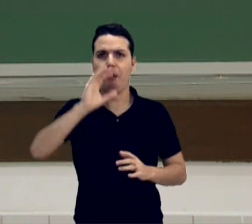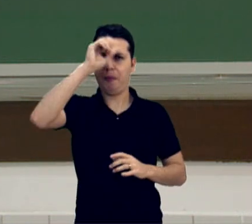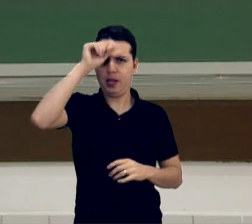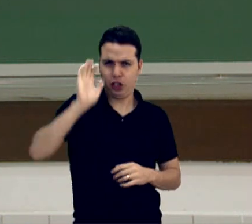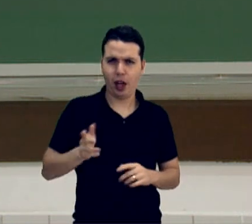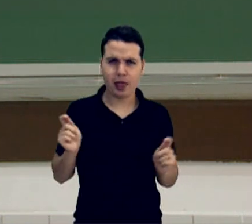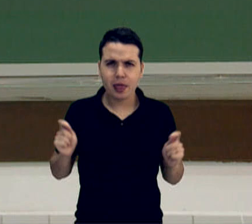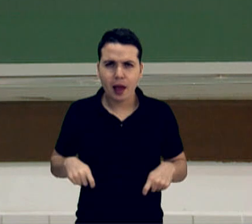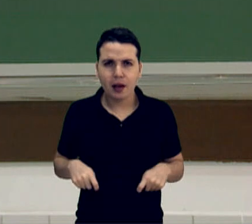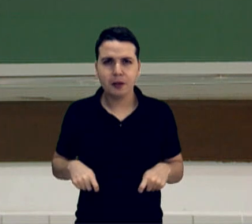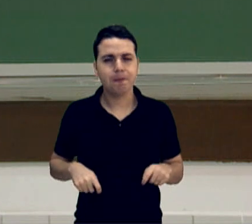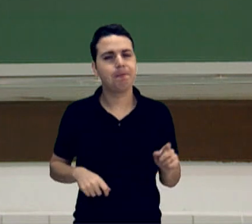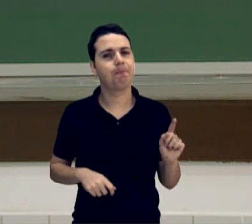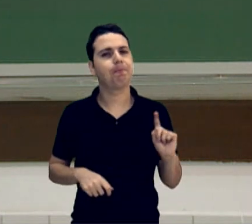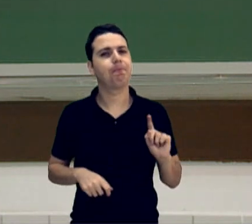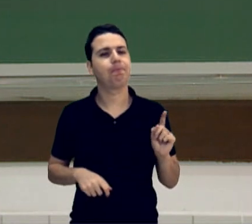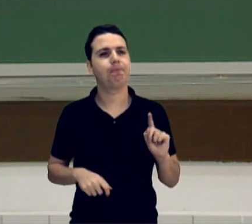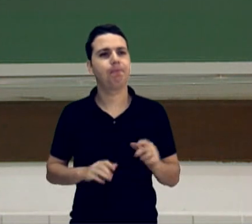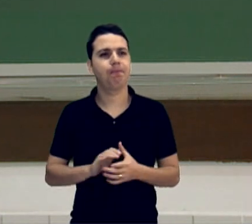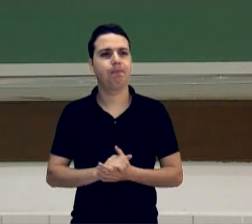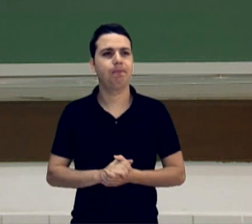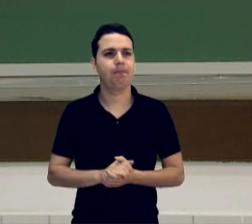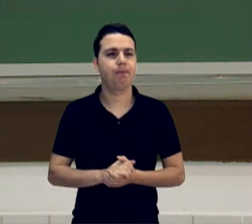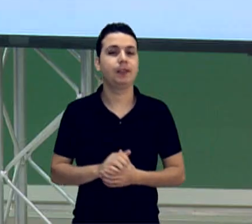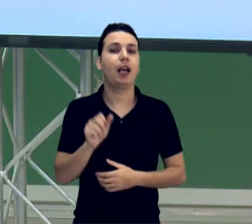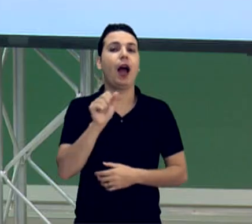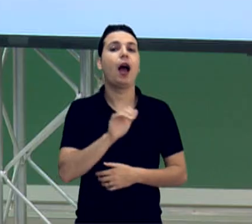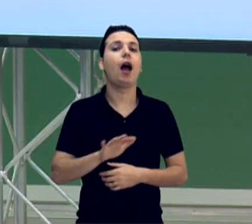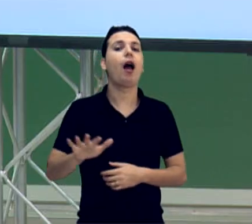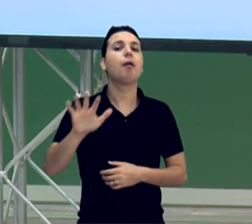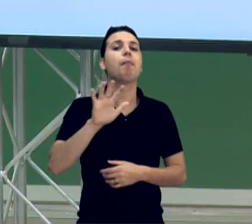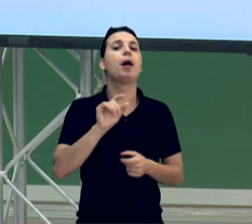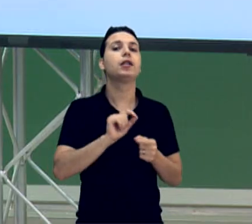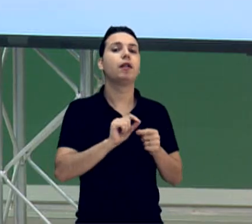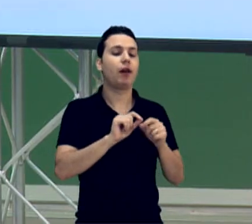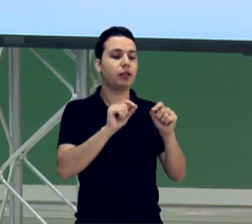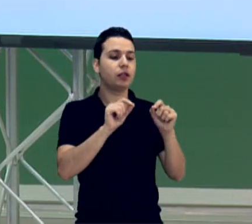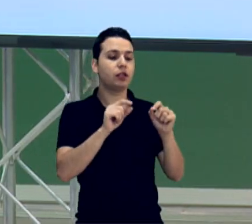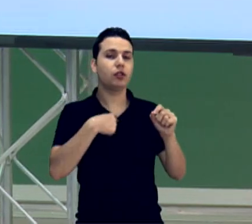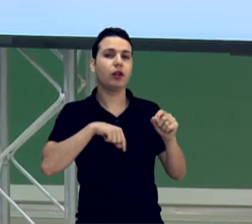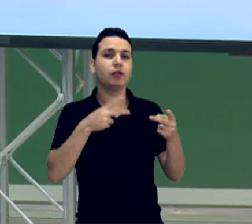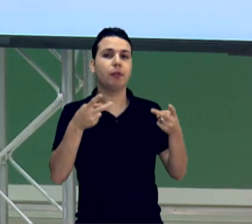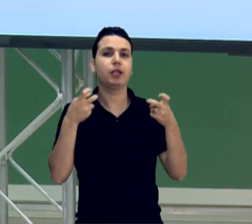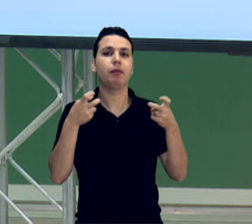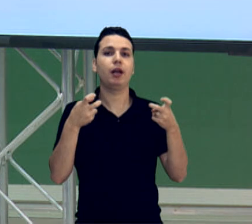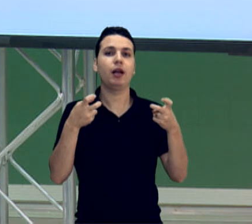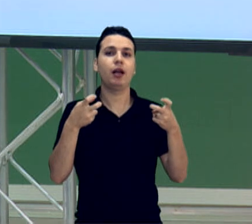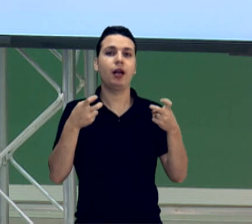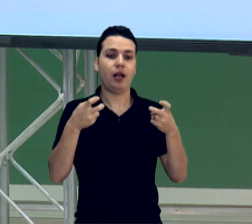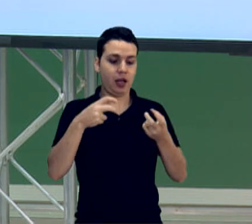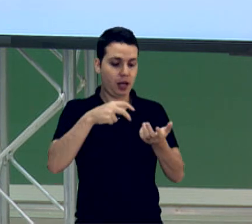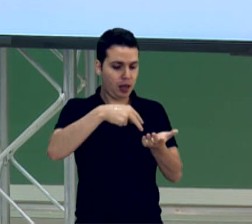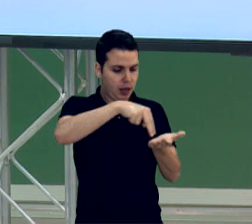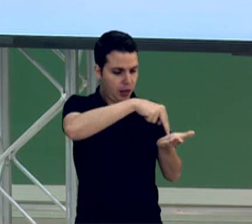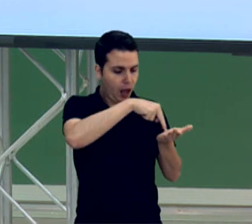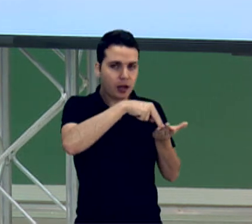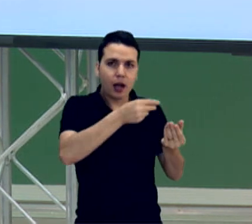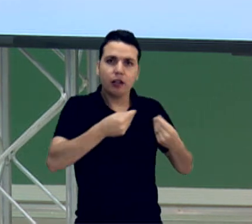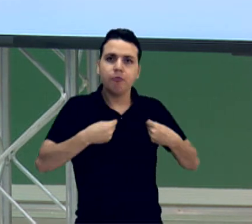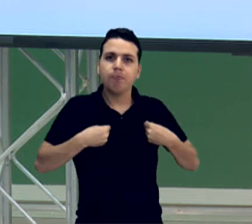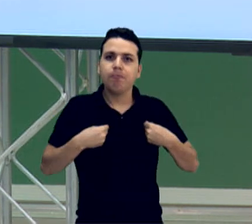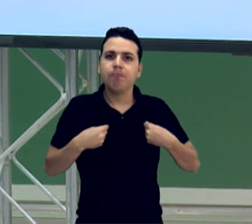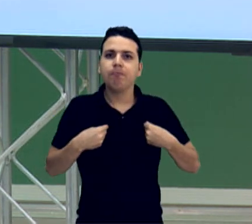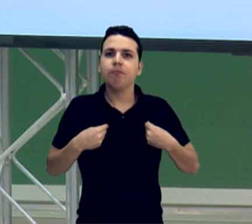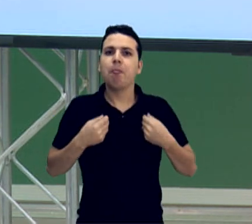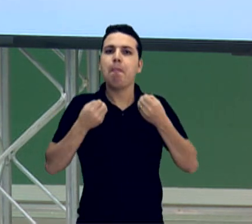dança? Não. Essa imagem faz a gente pensar o quanto a dança faz bem para a vida das pessoas. Estudos